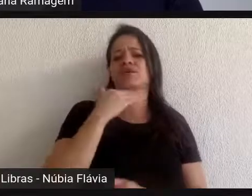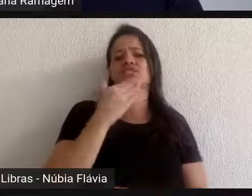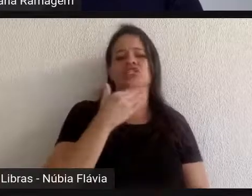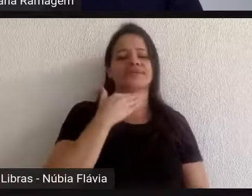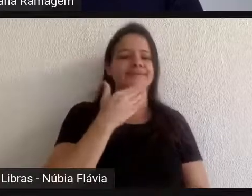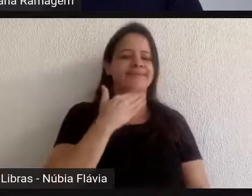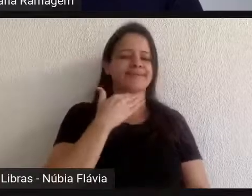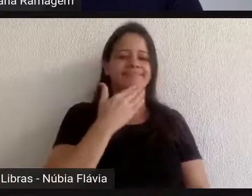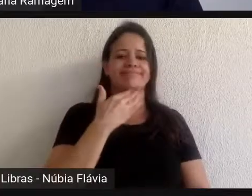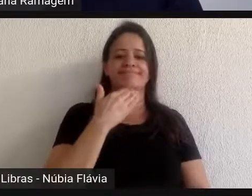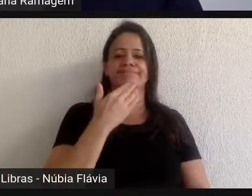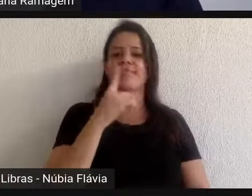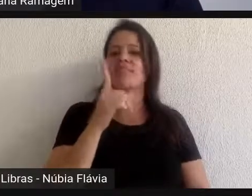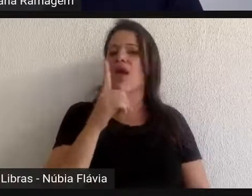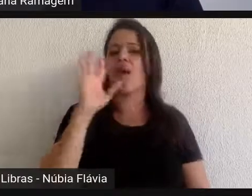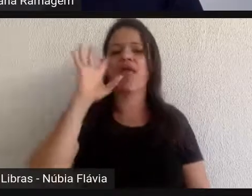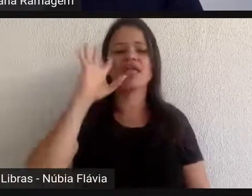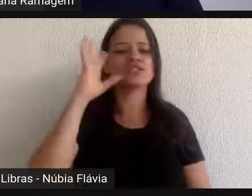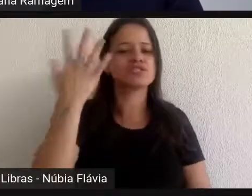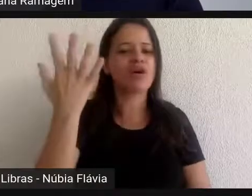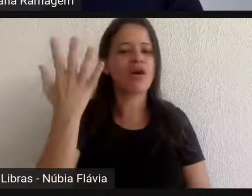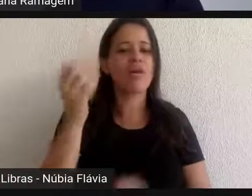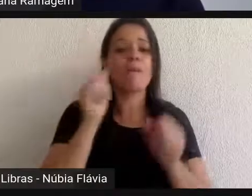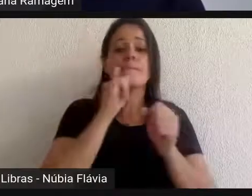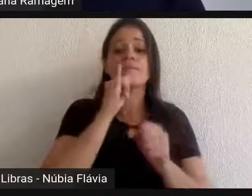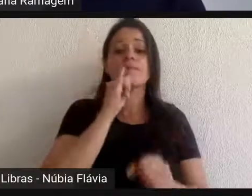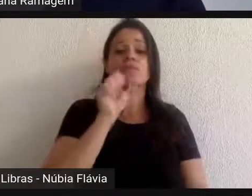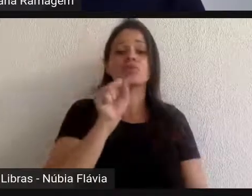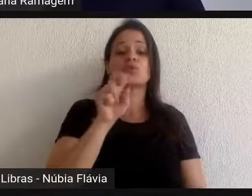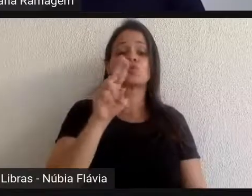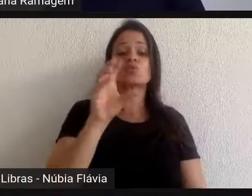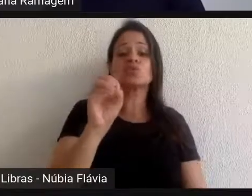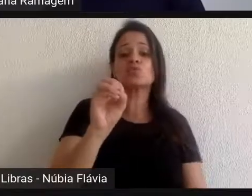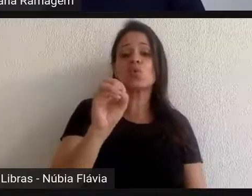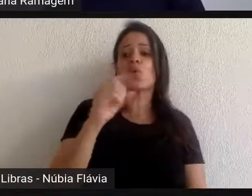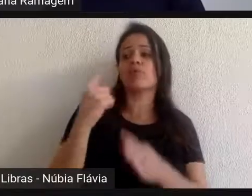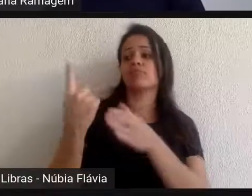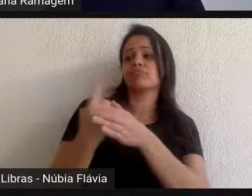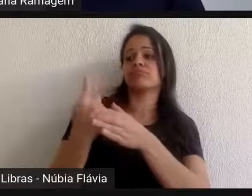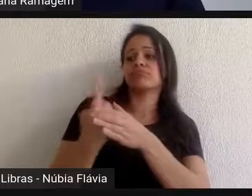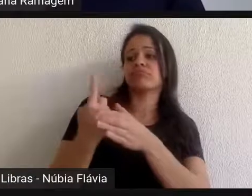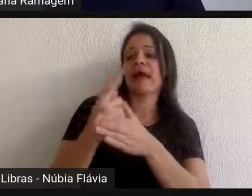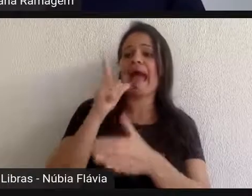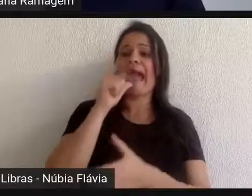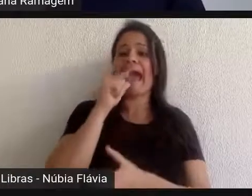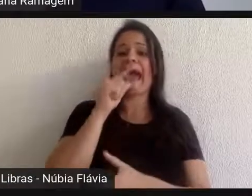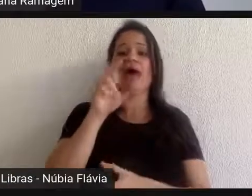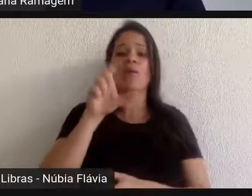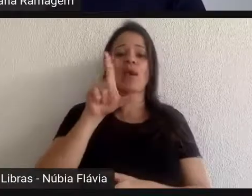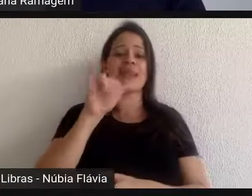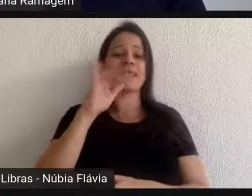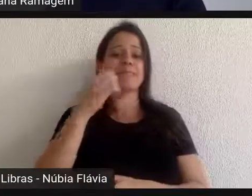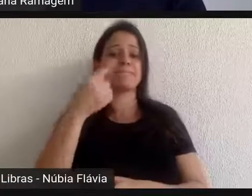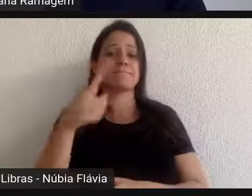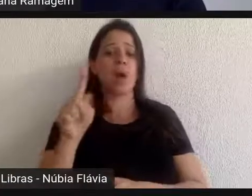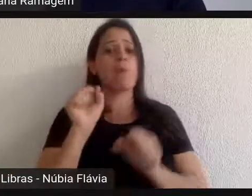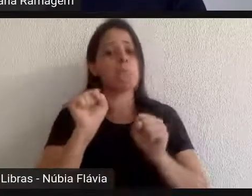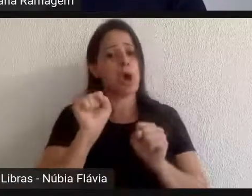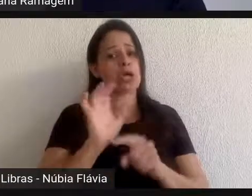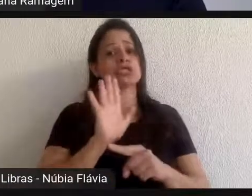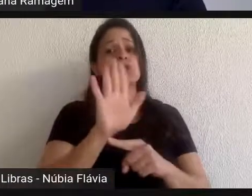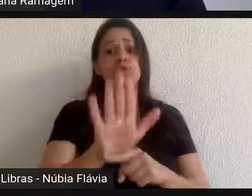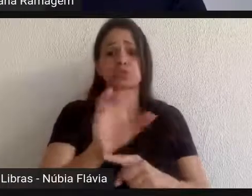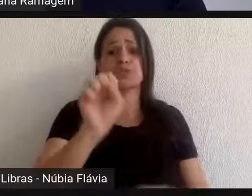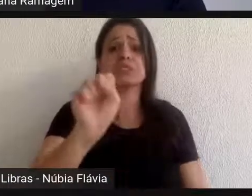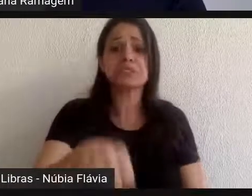e que inclui um suco de inhame com maçã, que começa a tomar água com limão, isso pode ser benéfico? Pode,